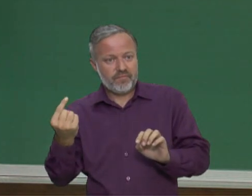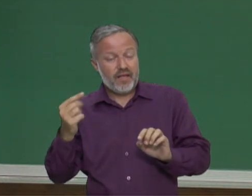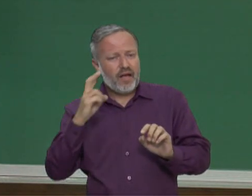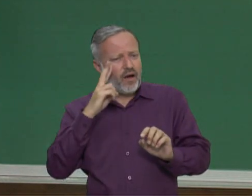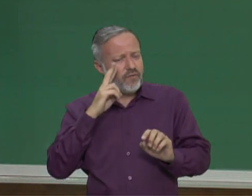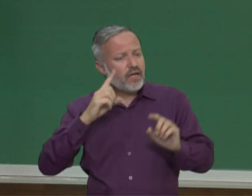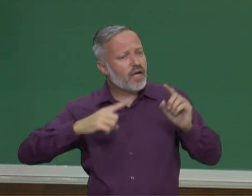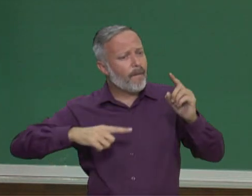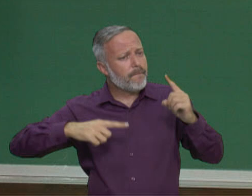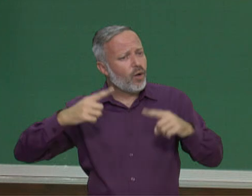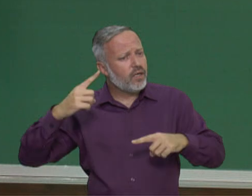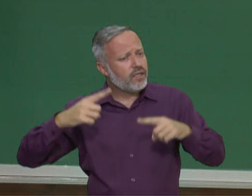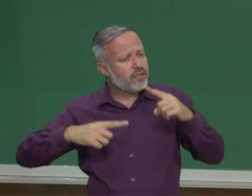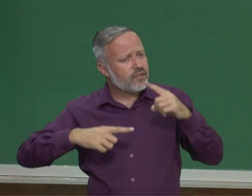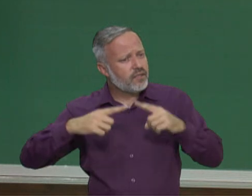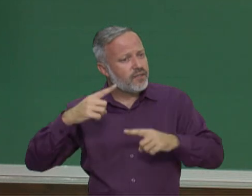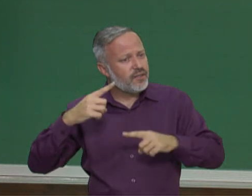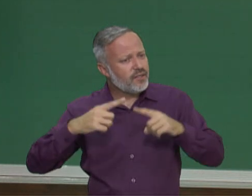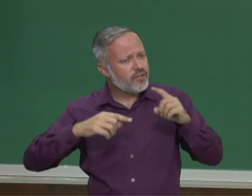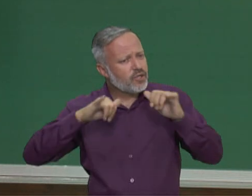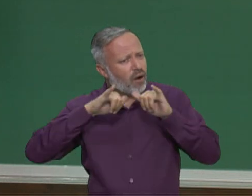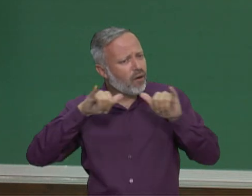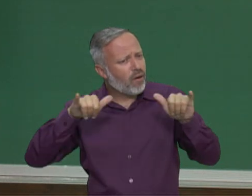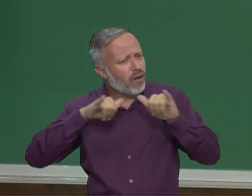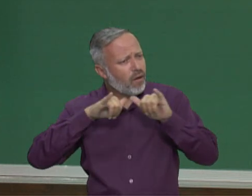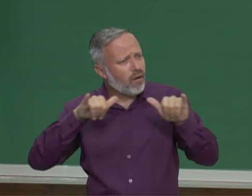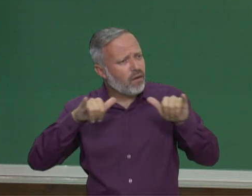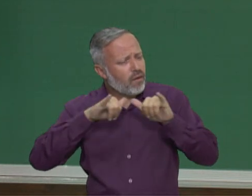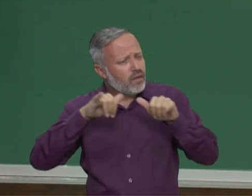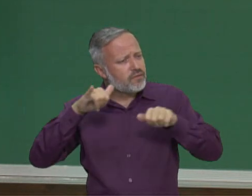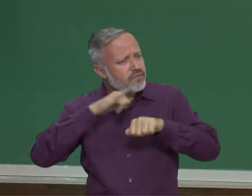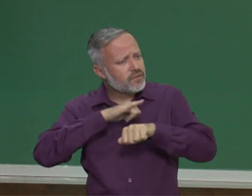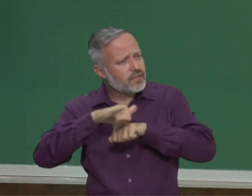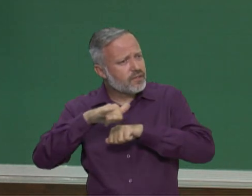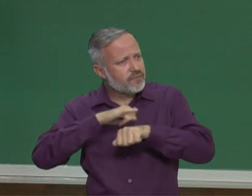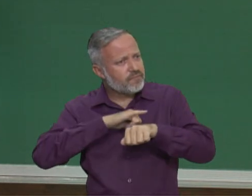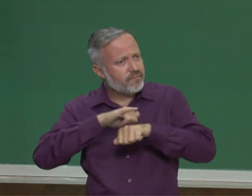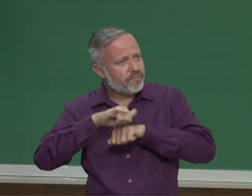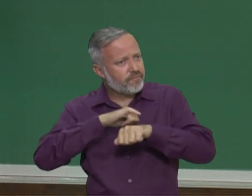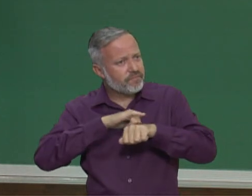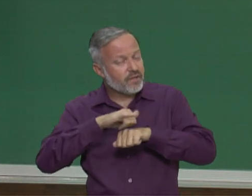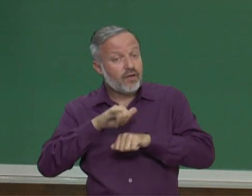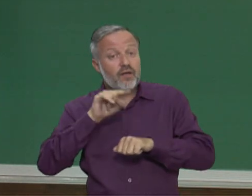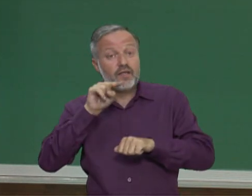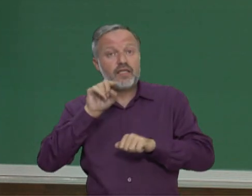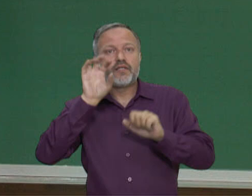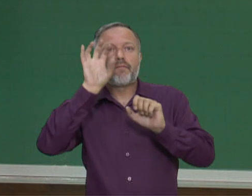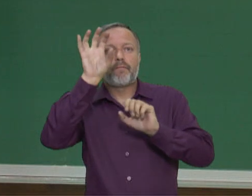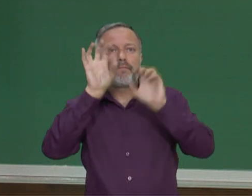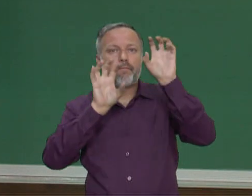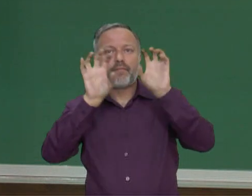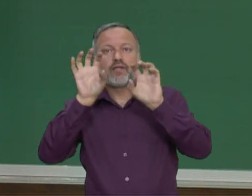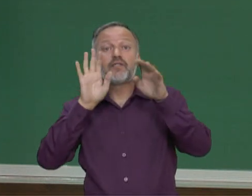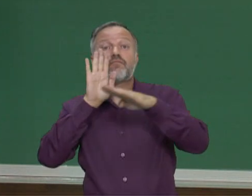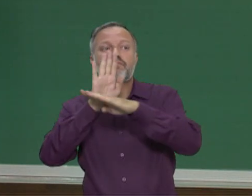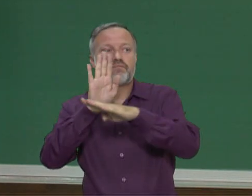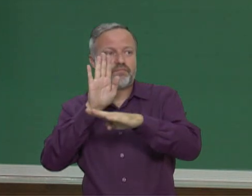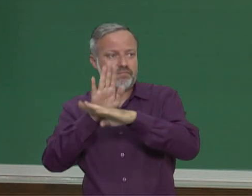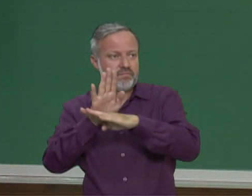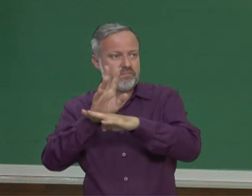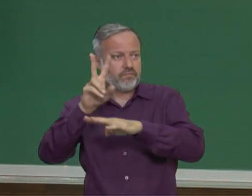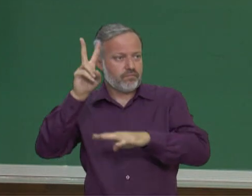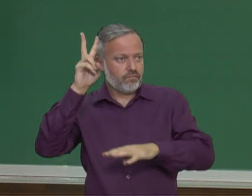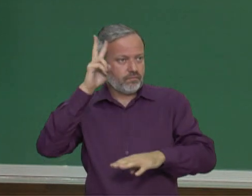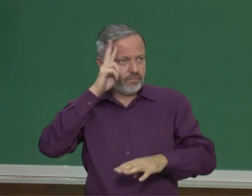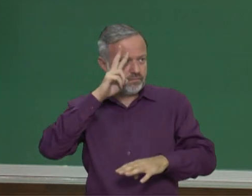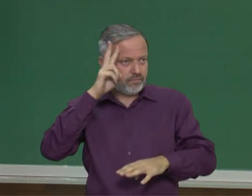do marketing ali dela, né? É a mesma coisa, muito parecido, tá? Esses blocos, então, eles servem para se ajudar. Lembram